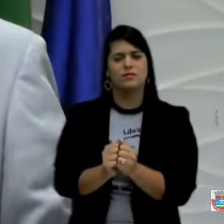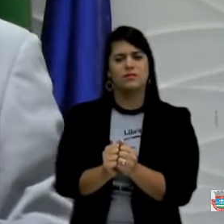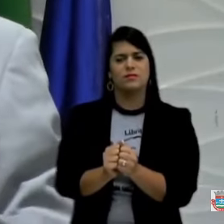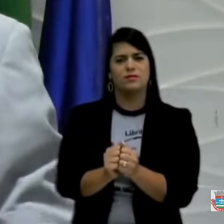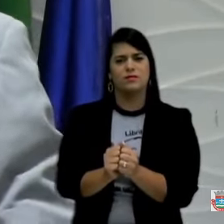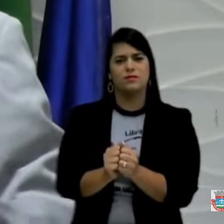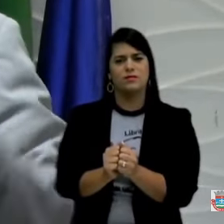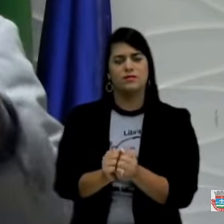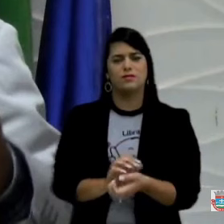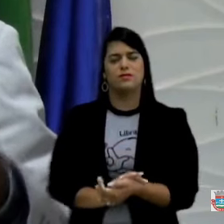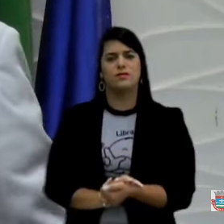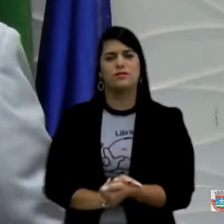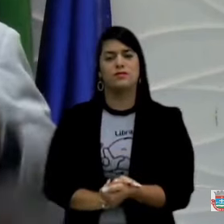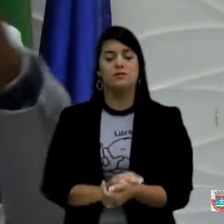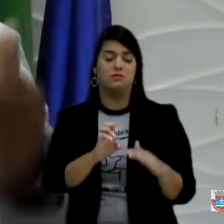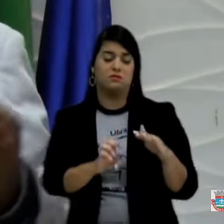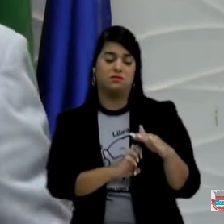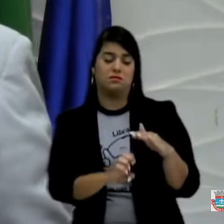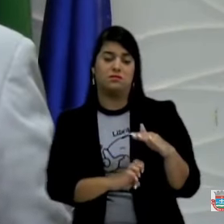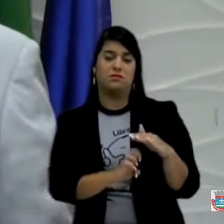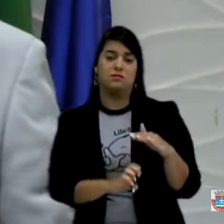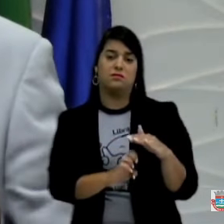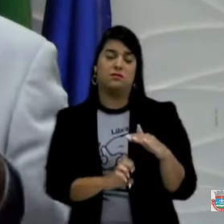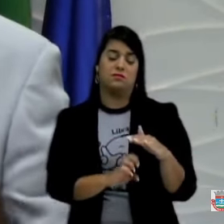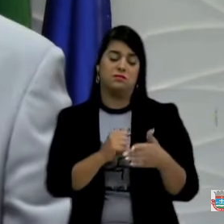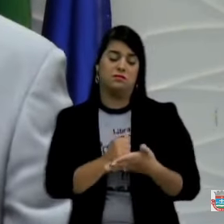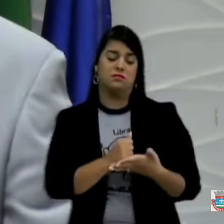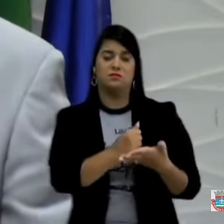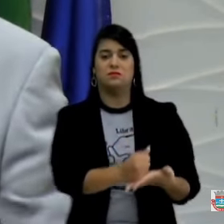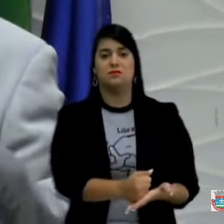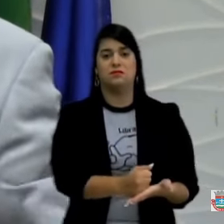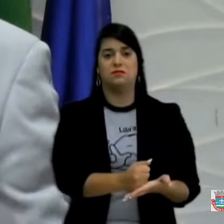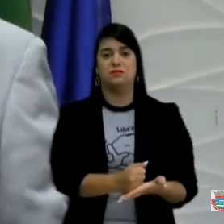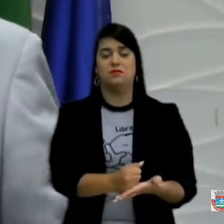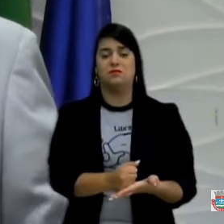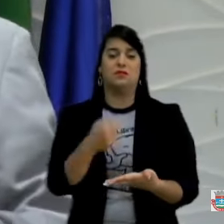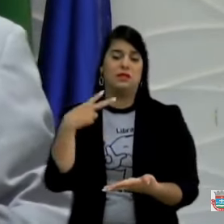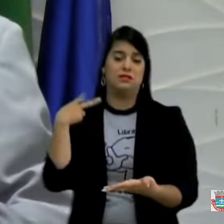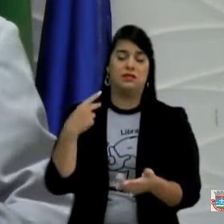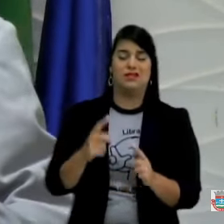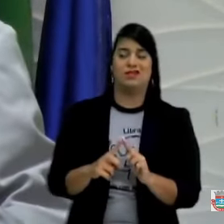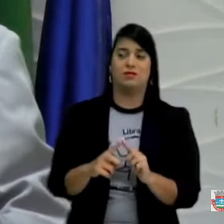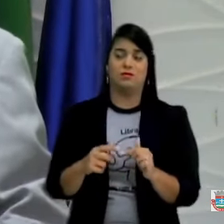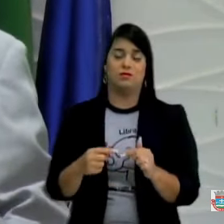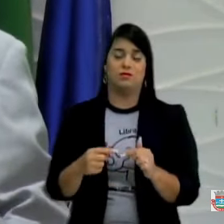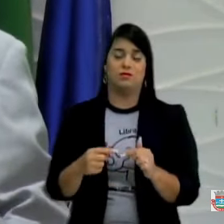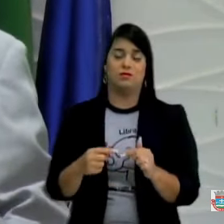empresário na verdade eles exercem um cargo de vereador Mas eles são prestador de